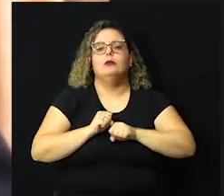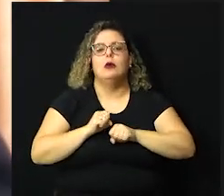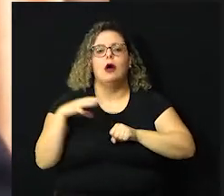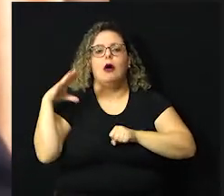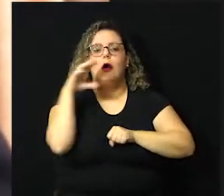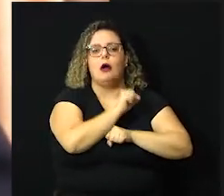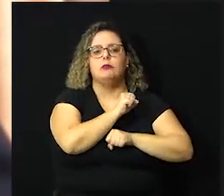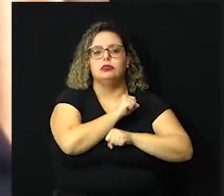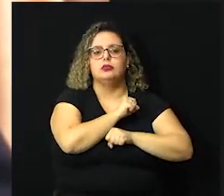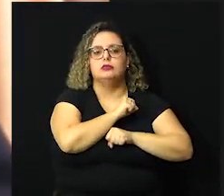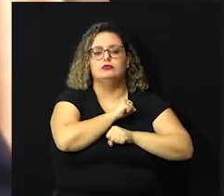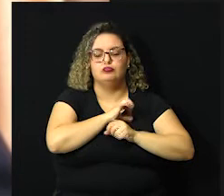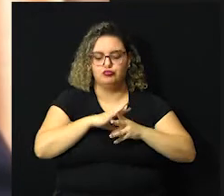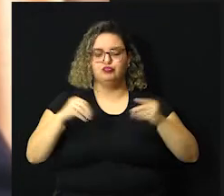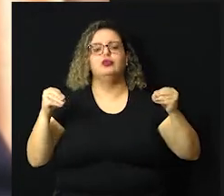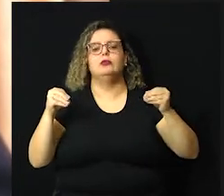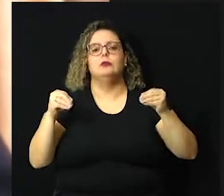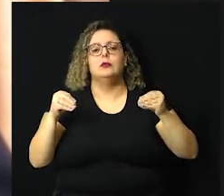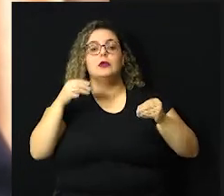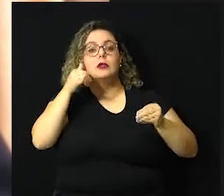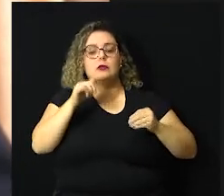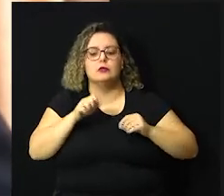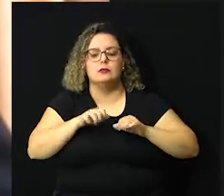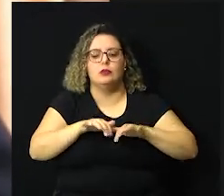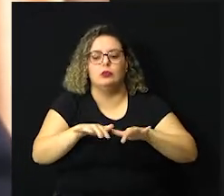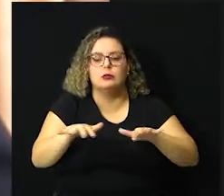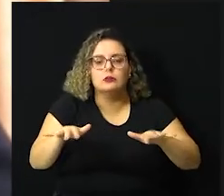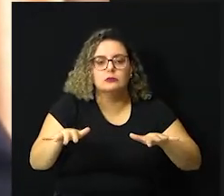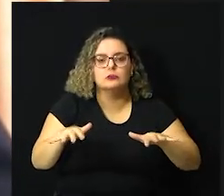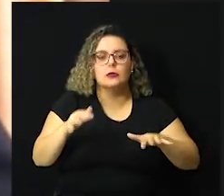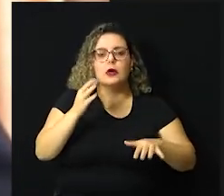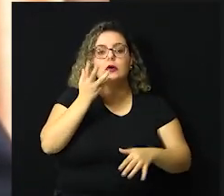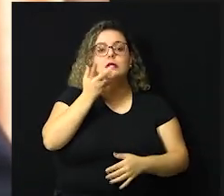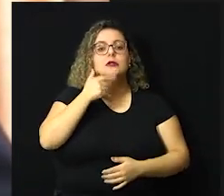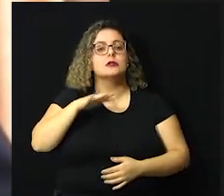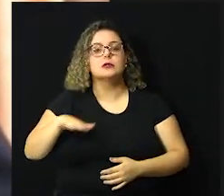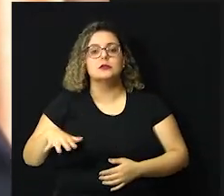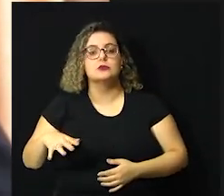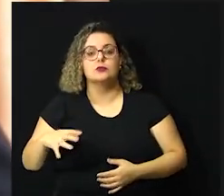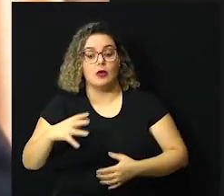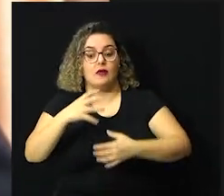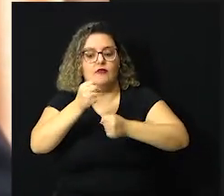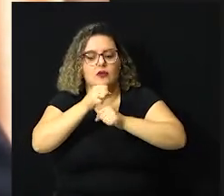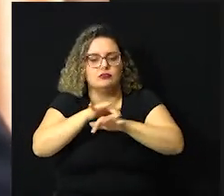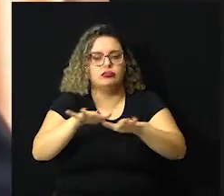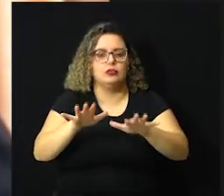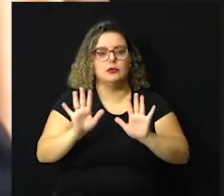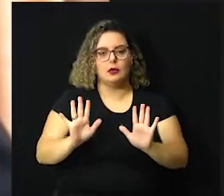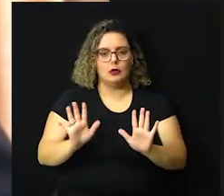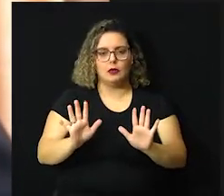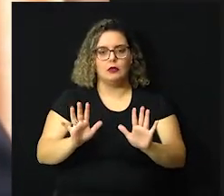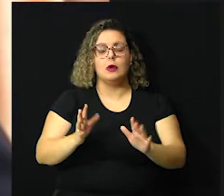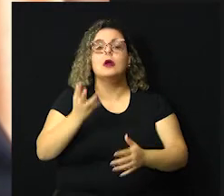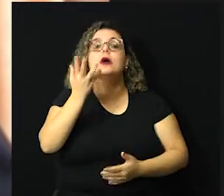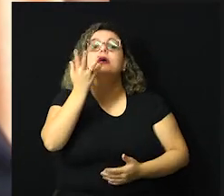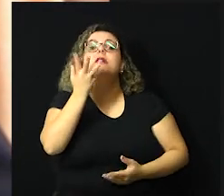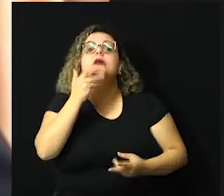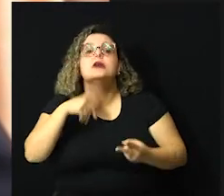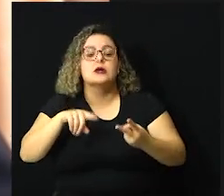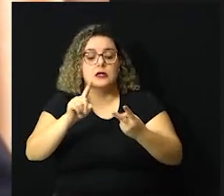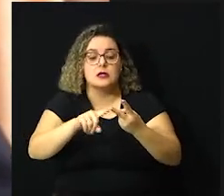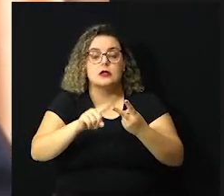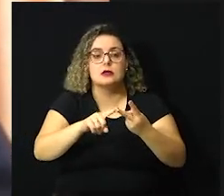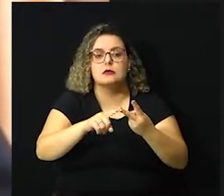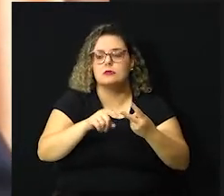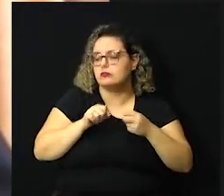pouco esse vírus e consegue evitar a transmissão. Então, criança não é potente transmissor. Segundo, criança não costuma